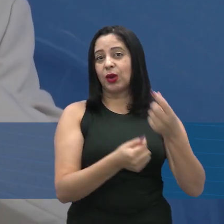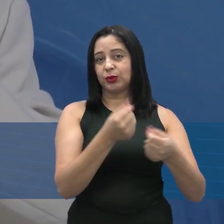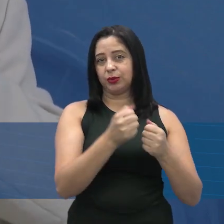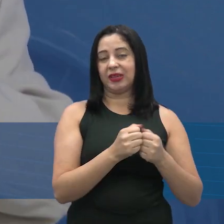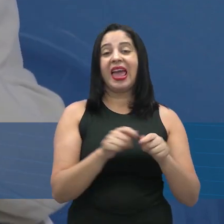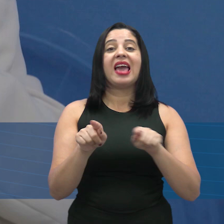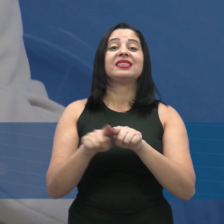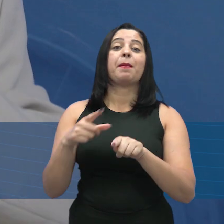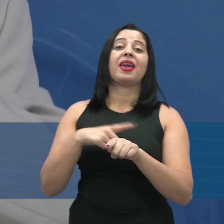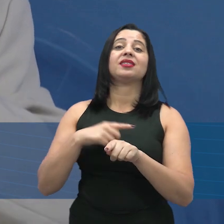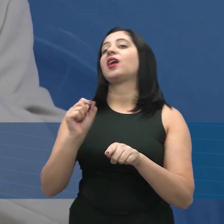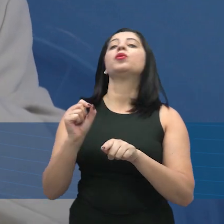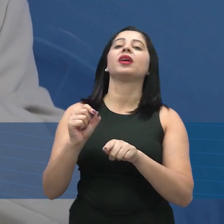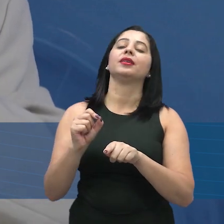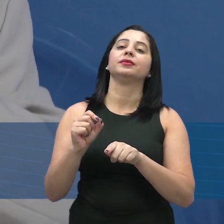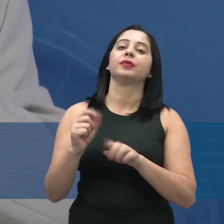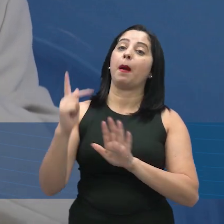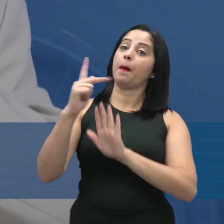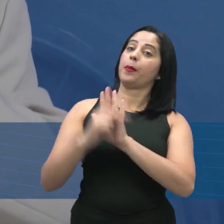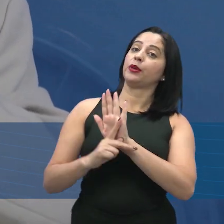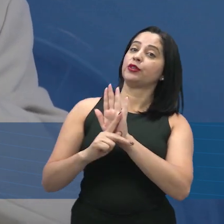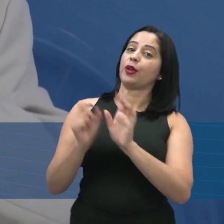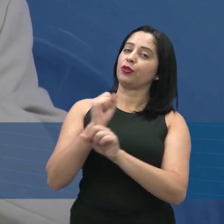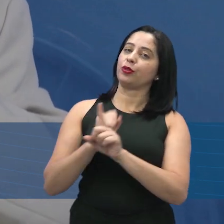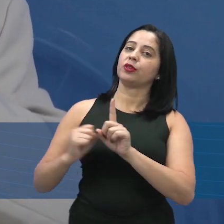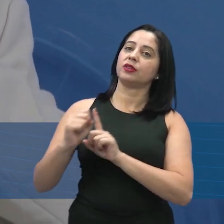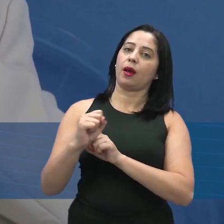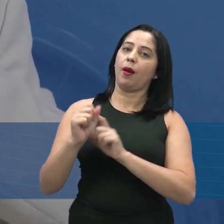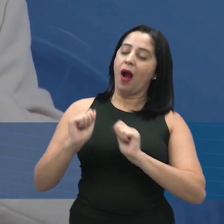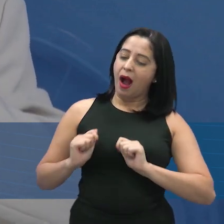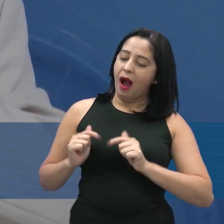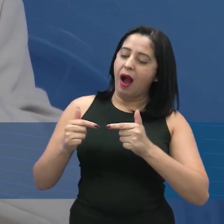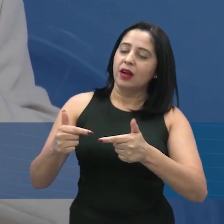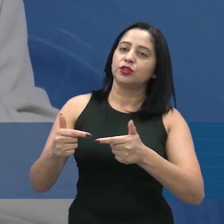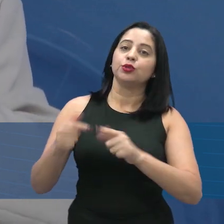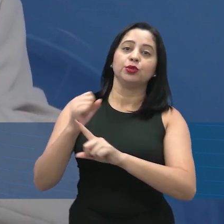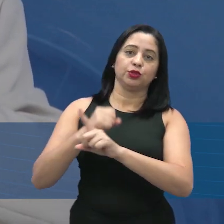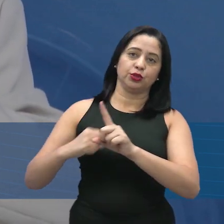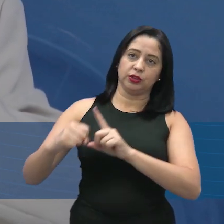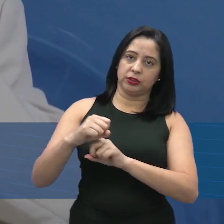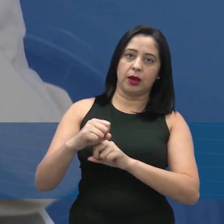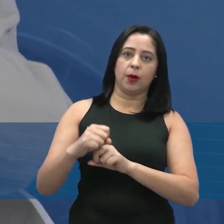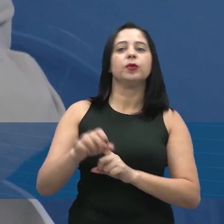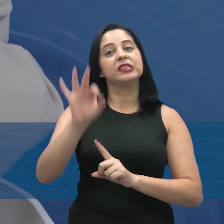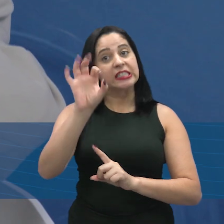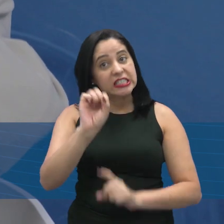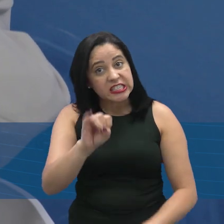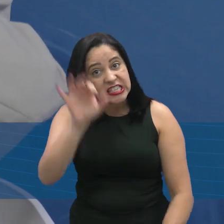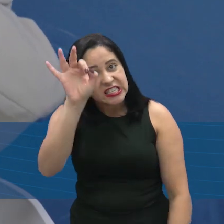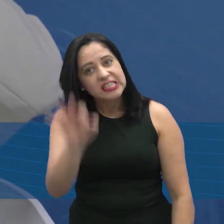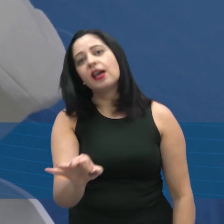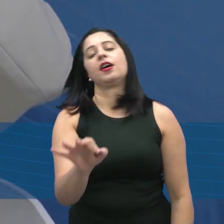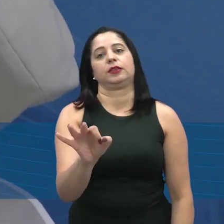Atrelado a isso, tem as políticas sociais. As políticas sociais, quando elas são bem aplicadas no extrato certo, ela